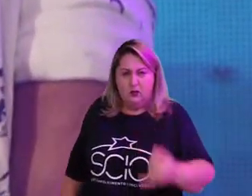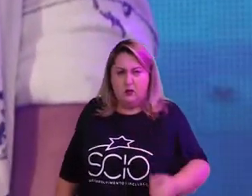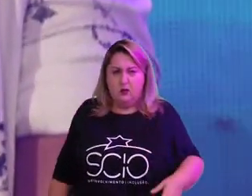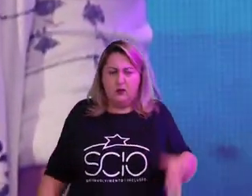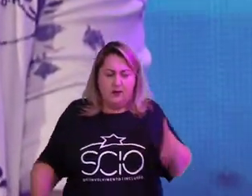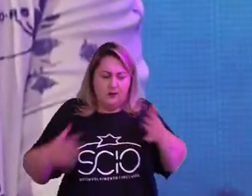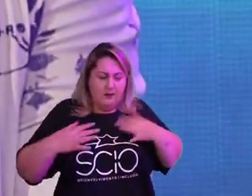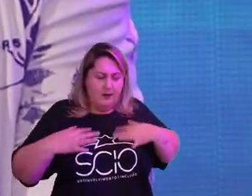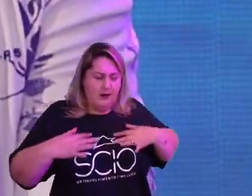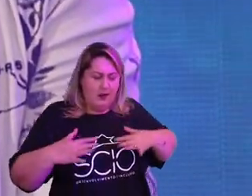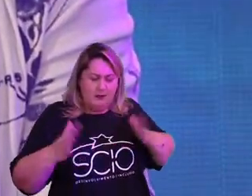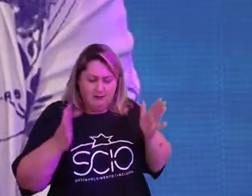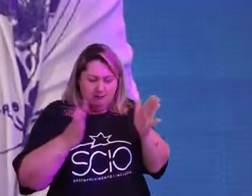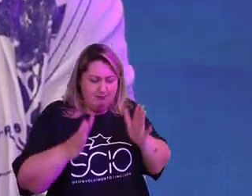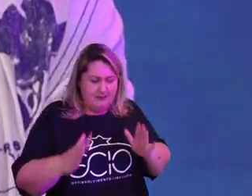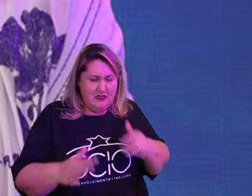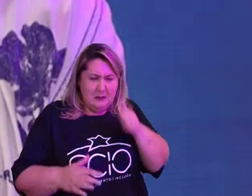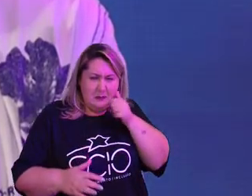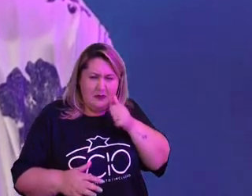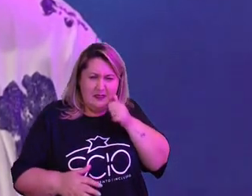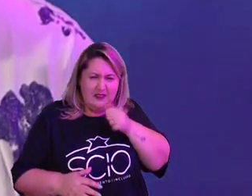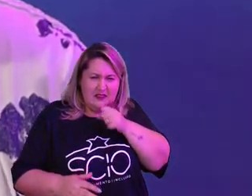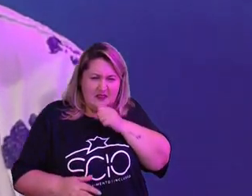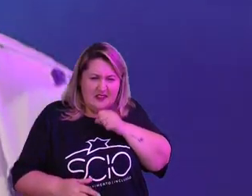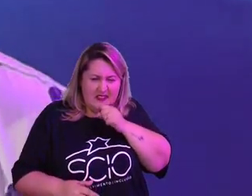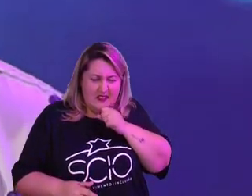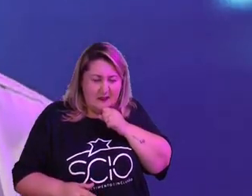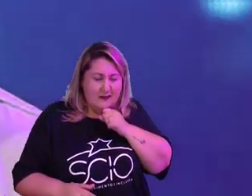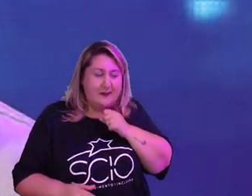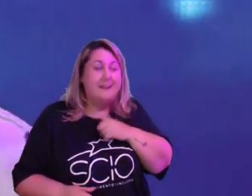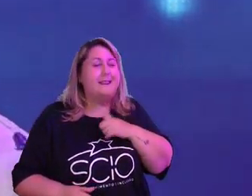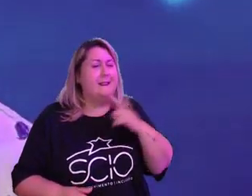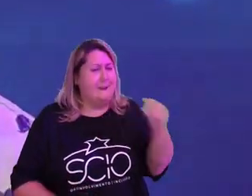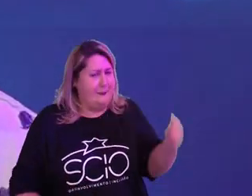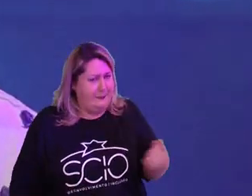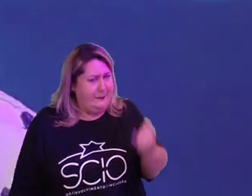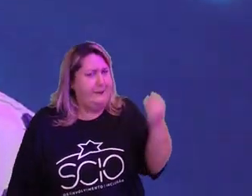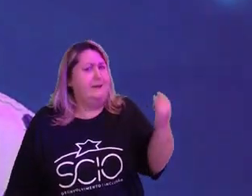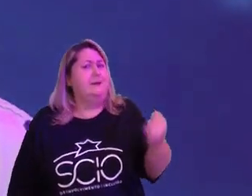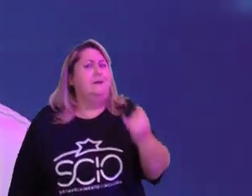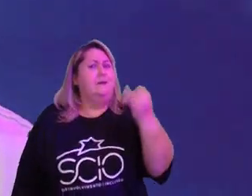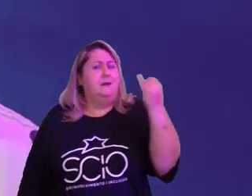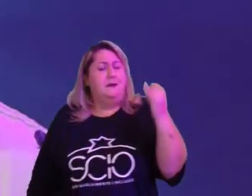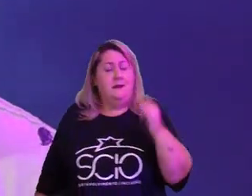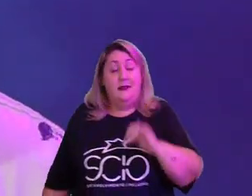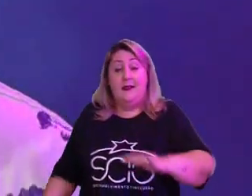O vestido velho da mulher amada tem muito valor.